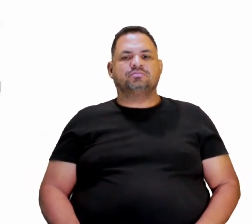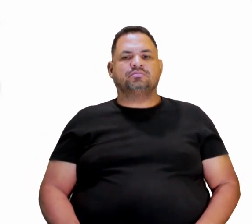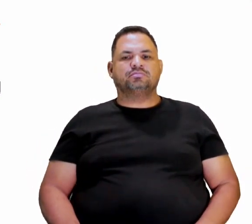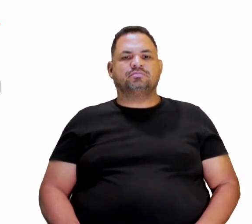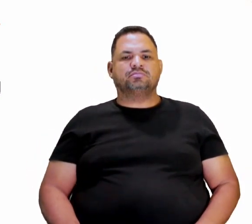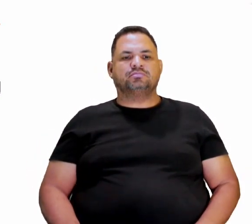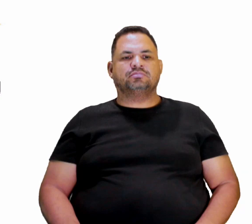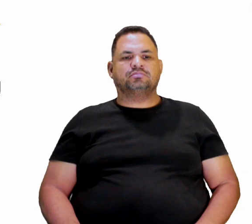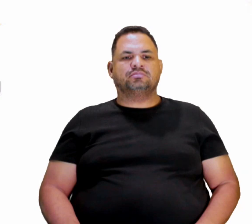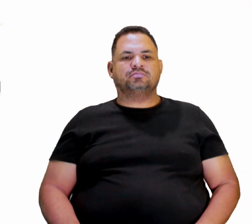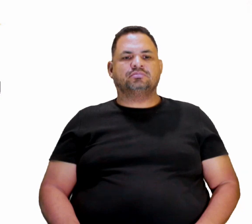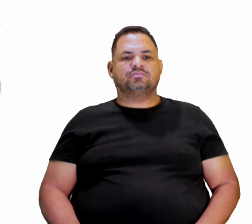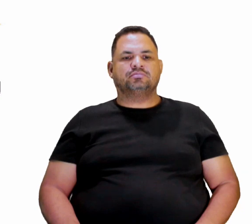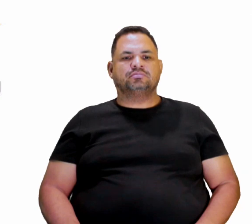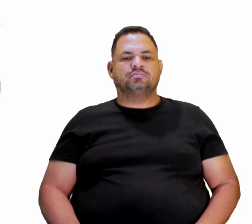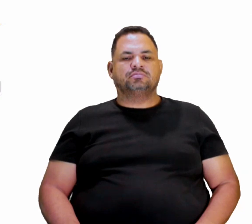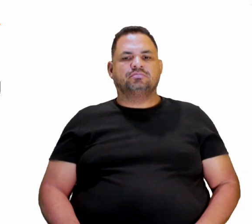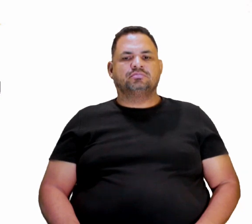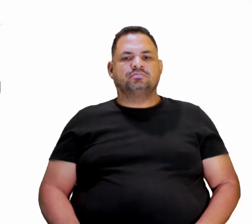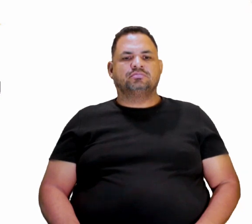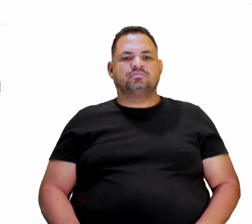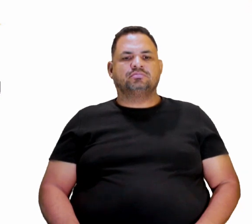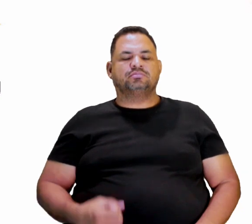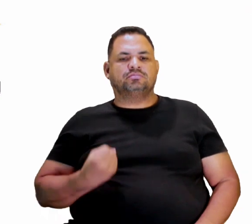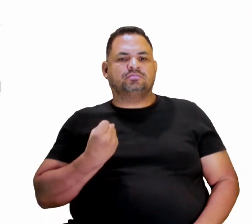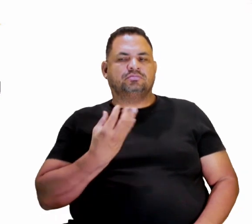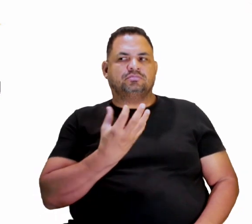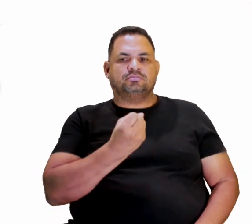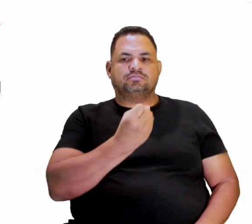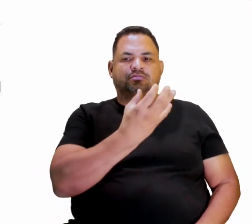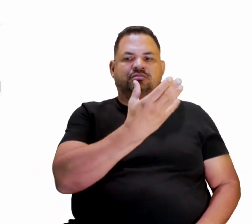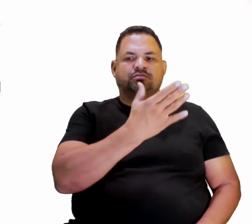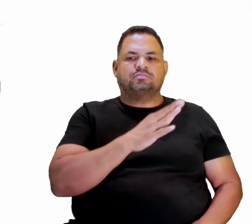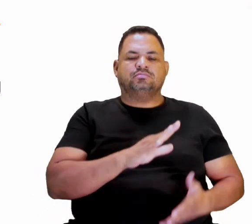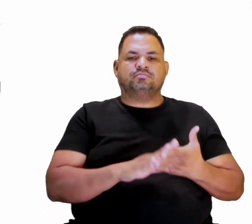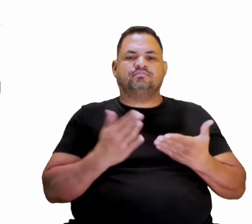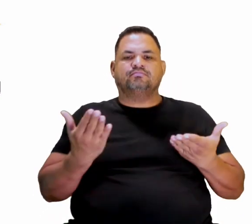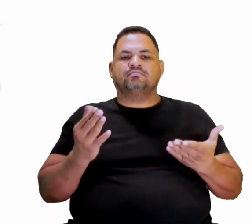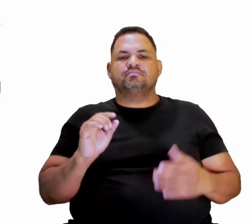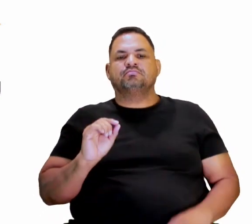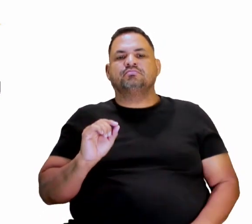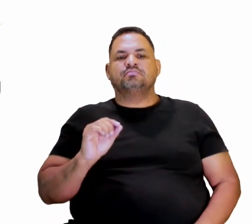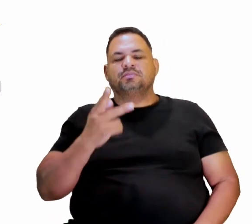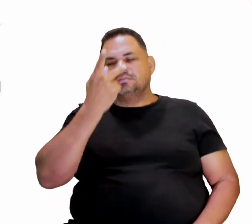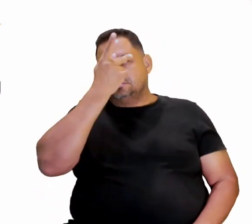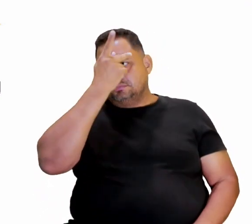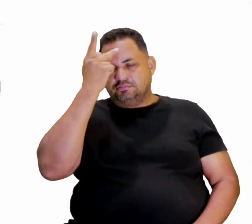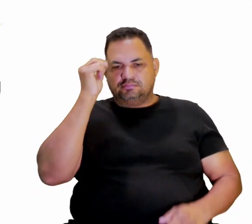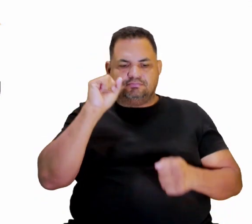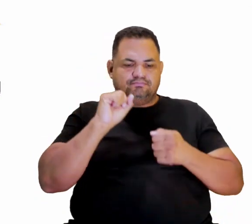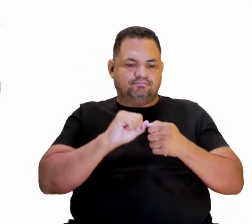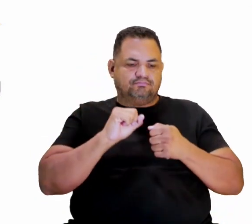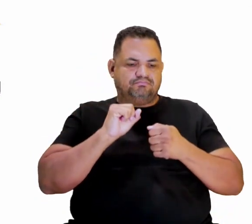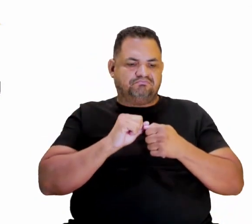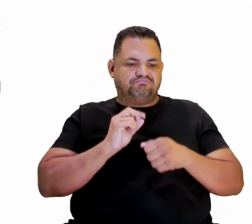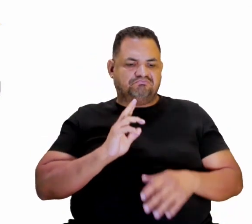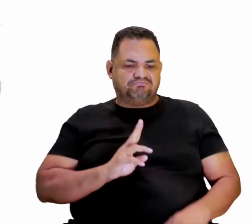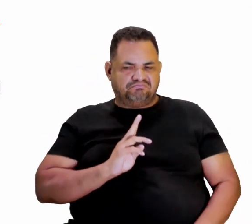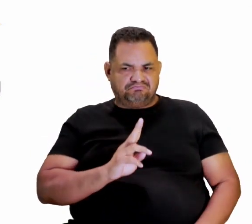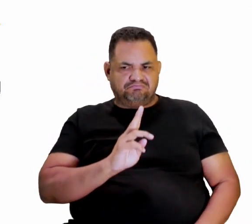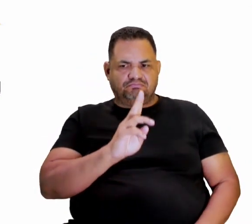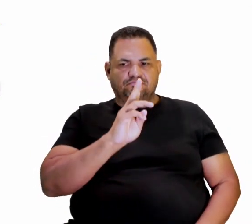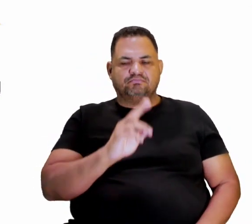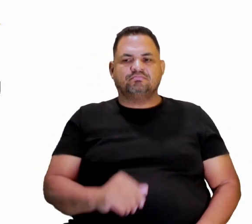at this time of the year. Ou seja, viajar é algo que as pessoas estão fazendo